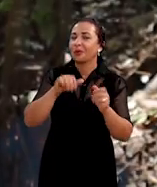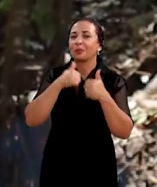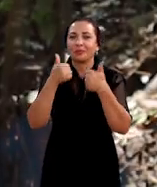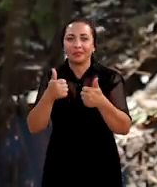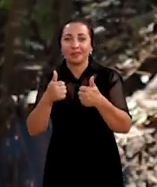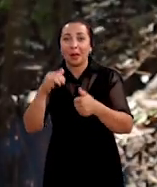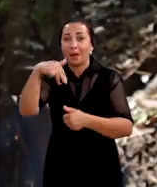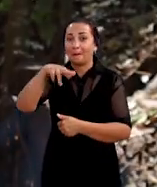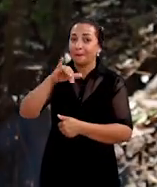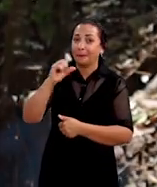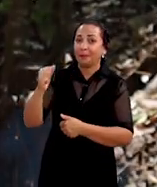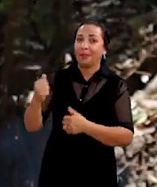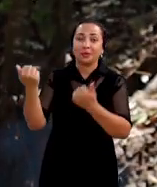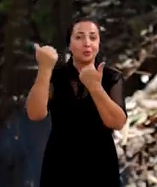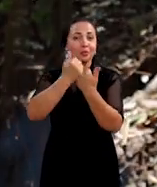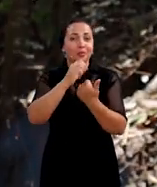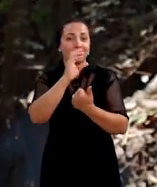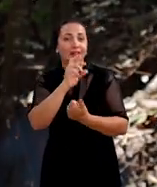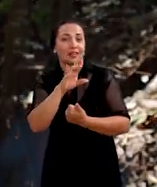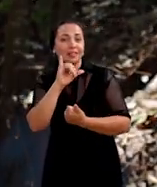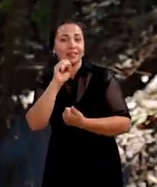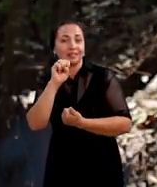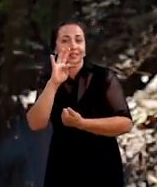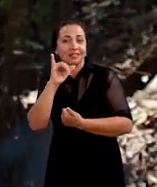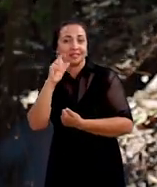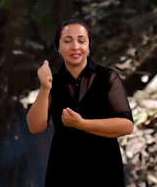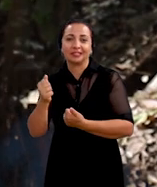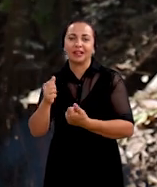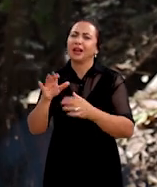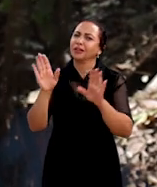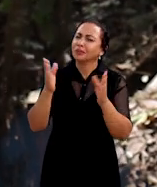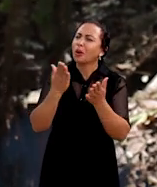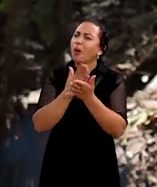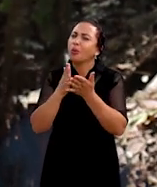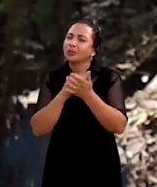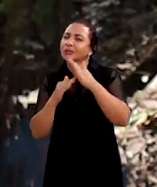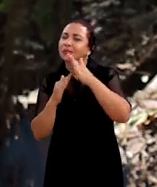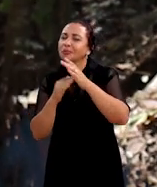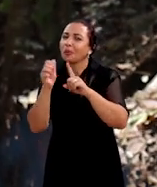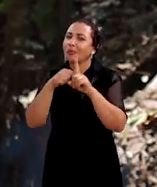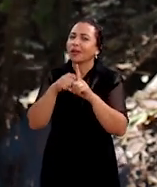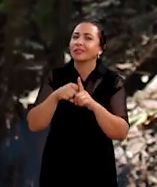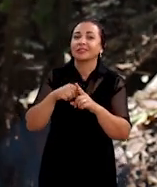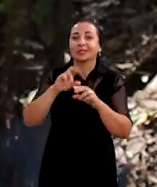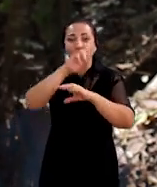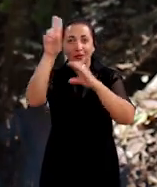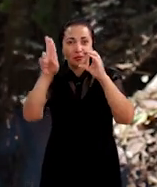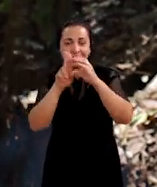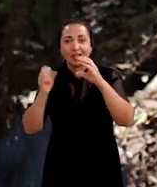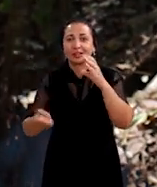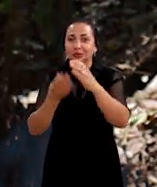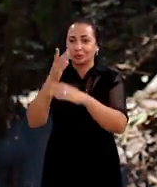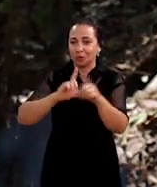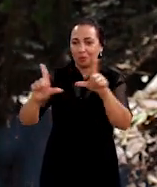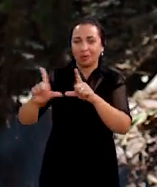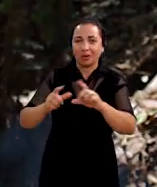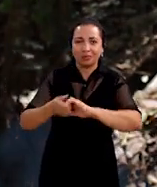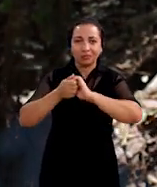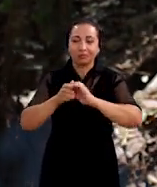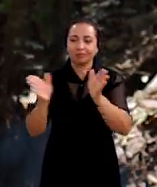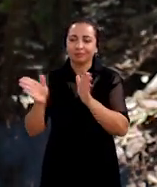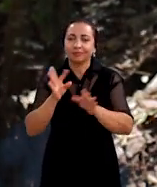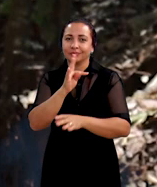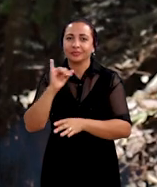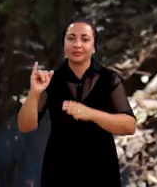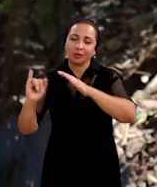Olá, tudo bem? Eu sou Mário Ribeiro, estou substituindo Cristiane Santana provisoriamente aqui no Univerciência, um programa que é fruto da parceria